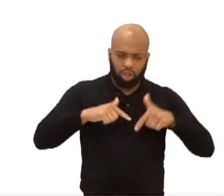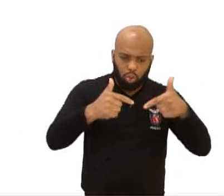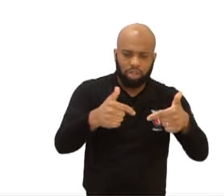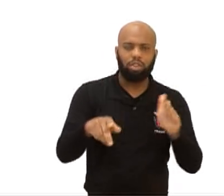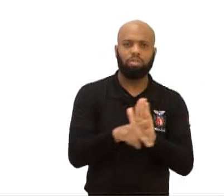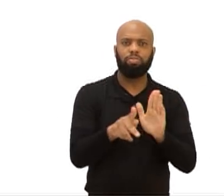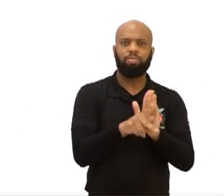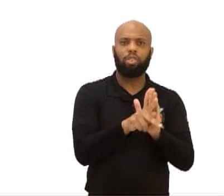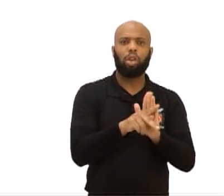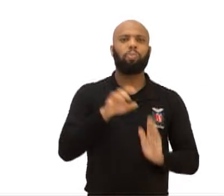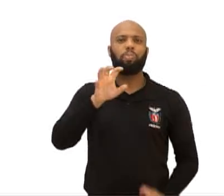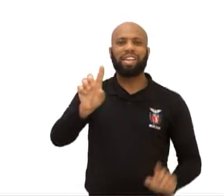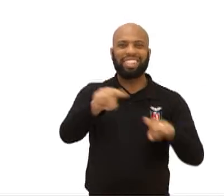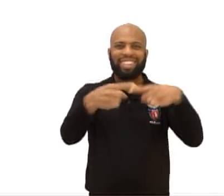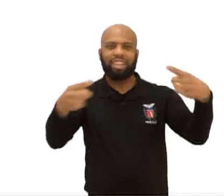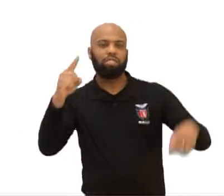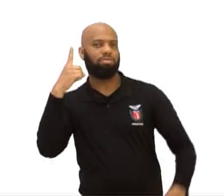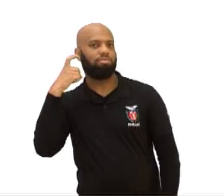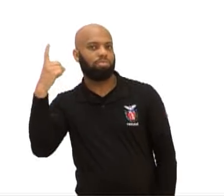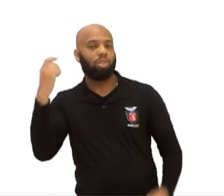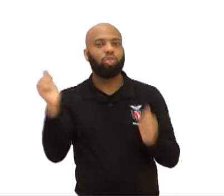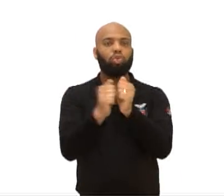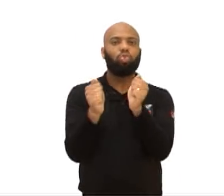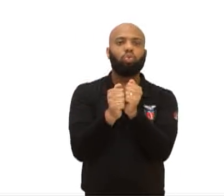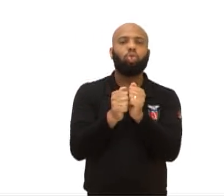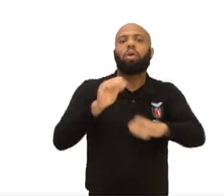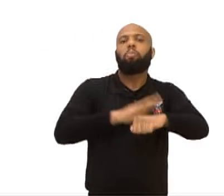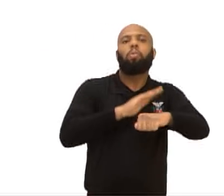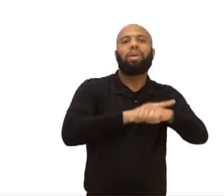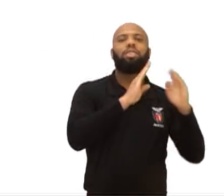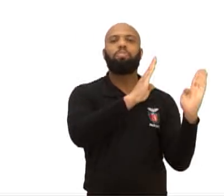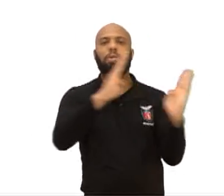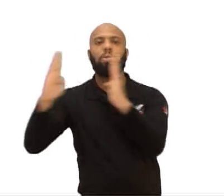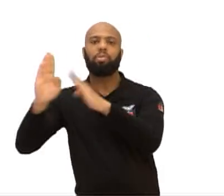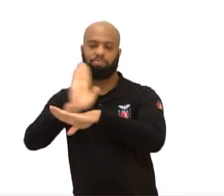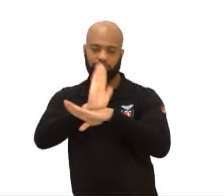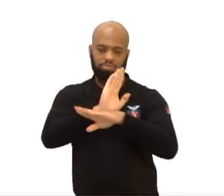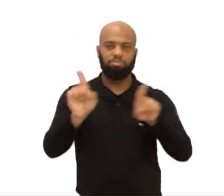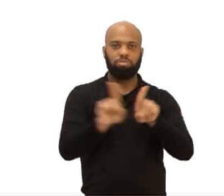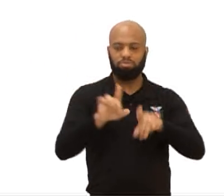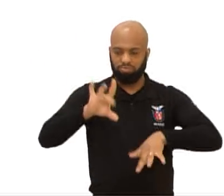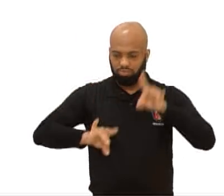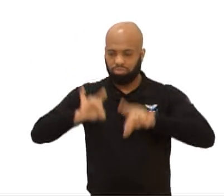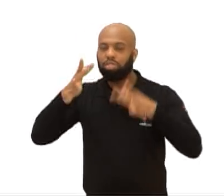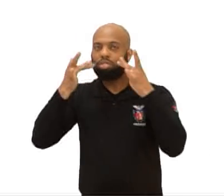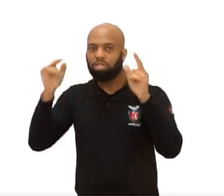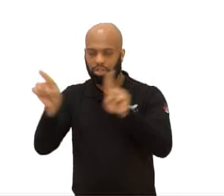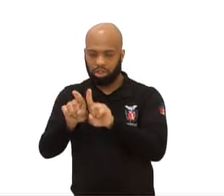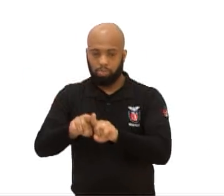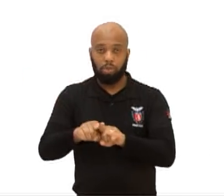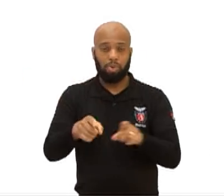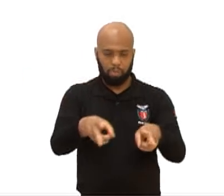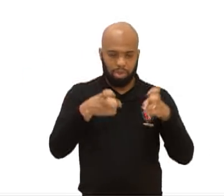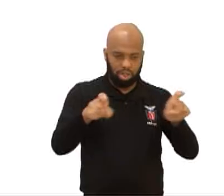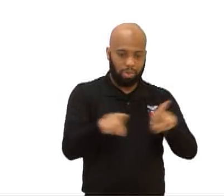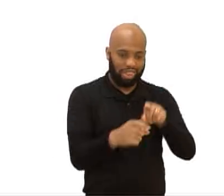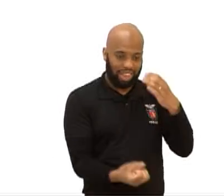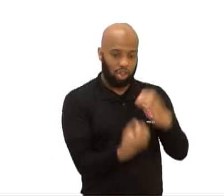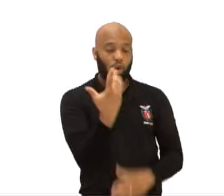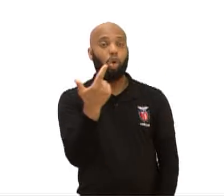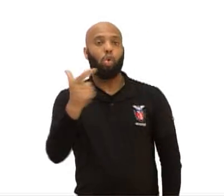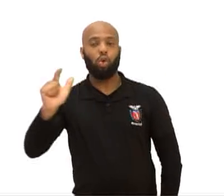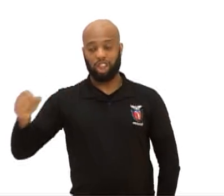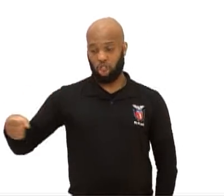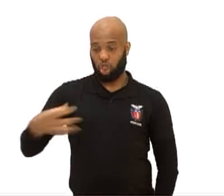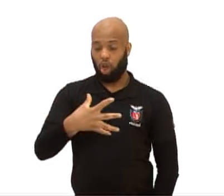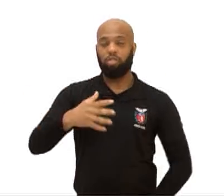durante a cena do teatro, durante a cena do filme, e percebemos o surgimento de uma outra profissão,